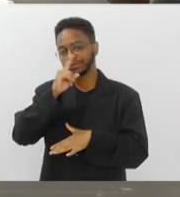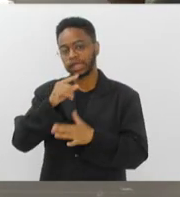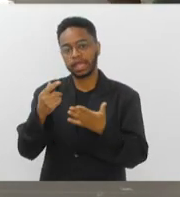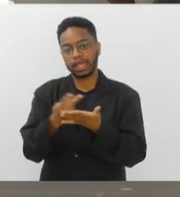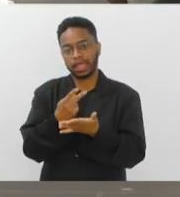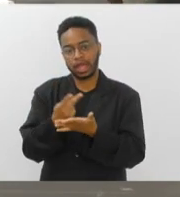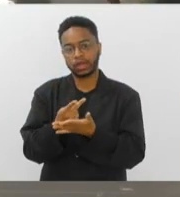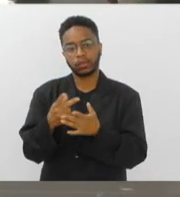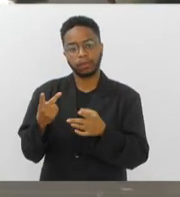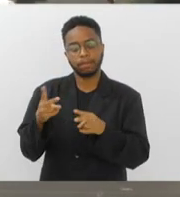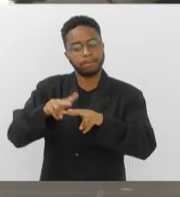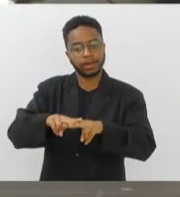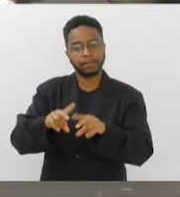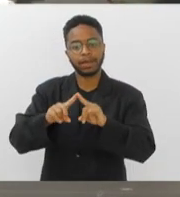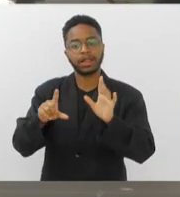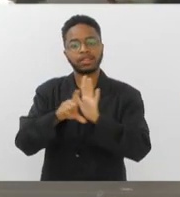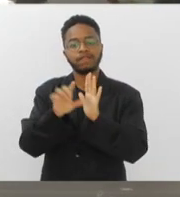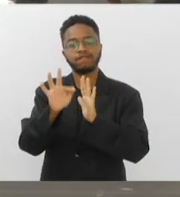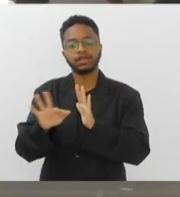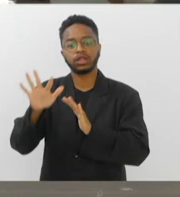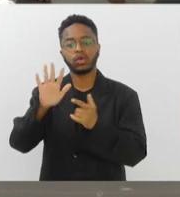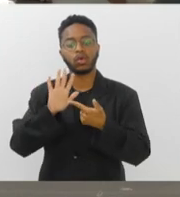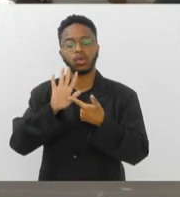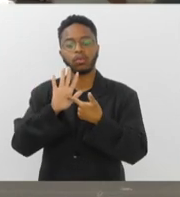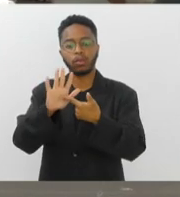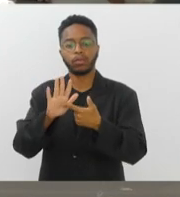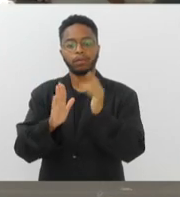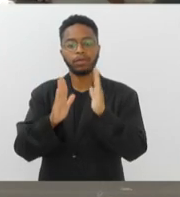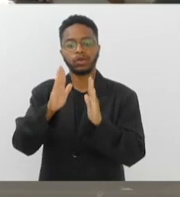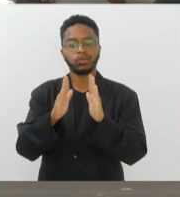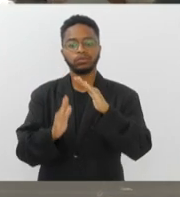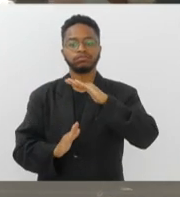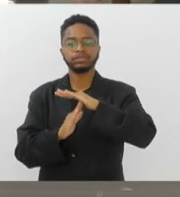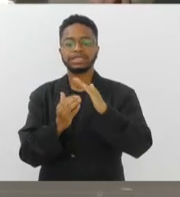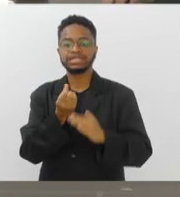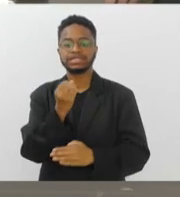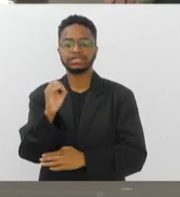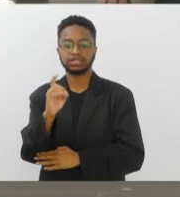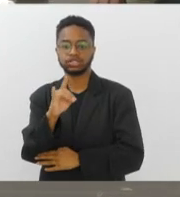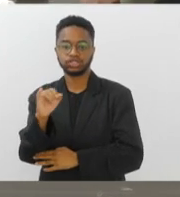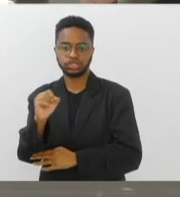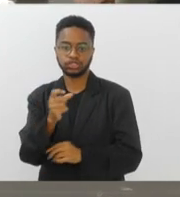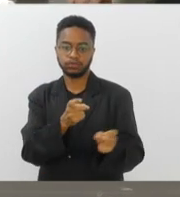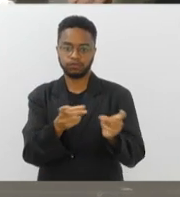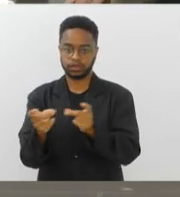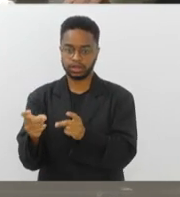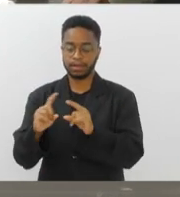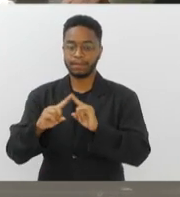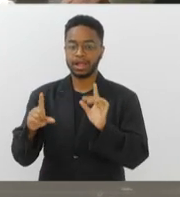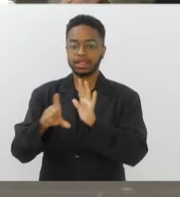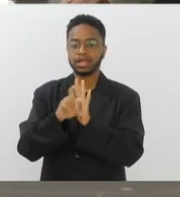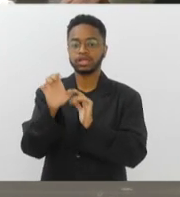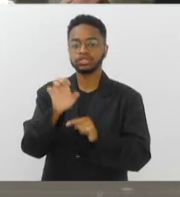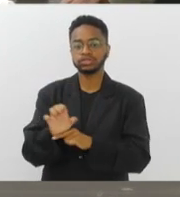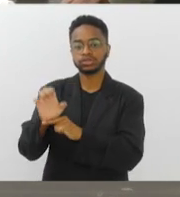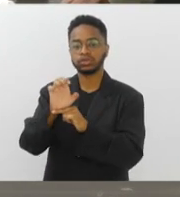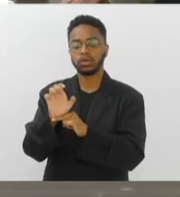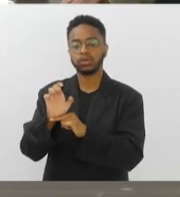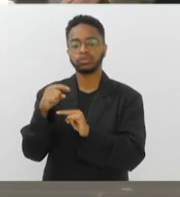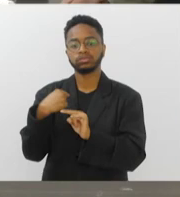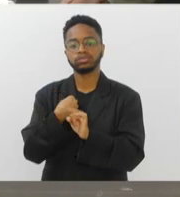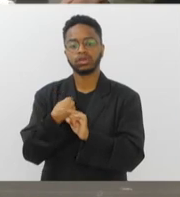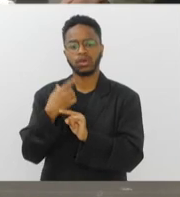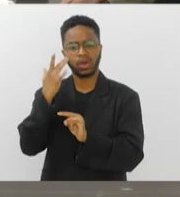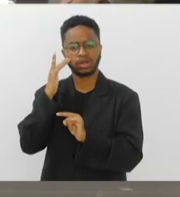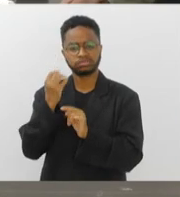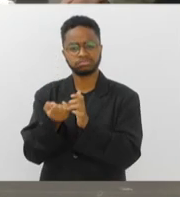a lei federal impõe um prazo de até 60 dias para que esses veículos sejam leiloados. E uma lei estadual, salvo engano de autoria do